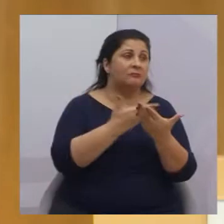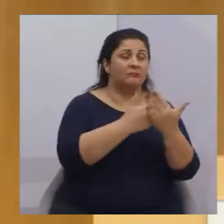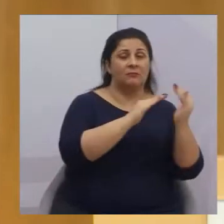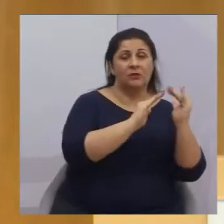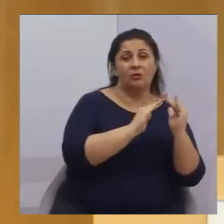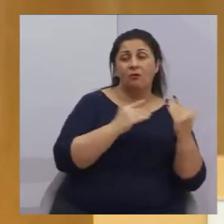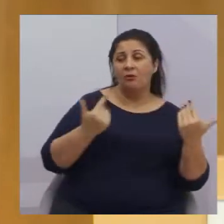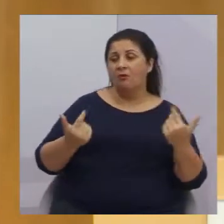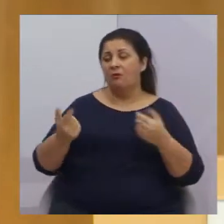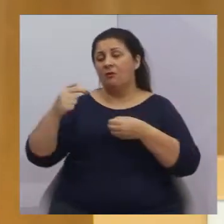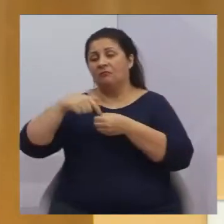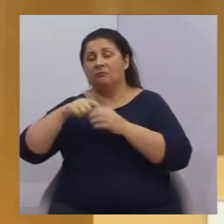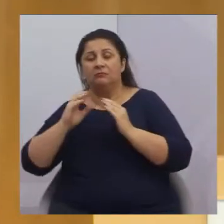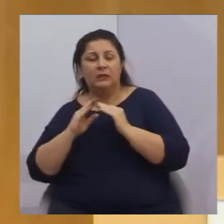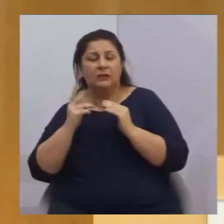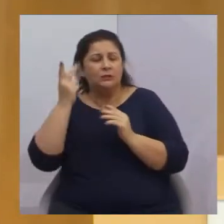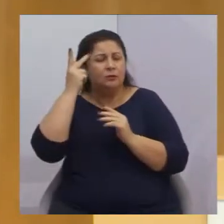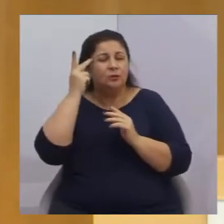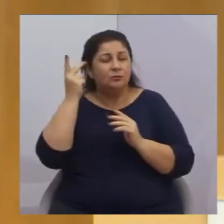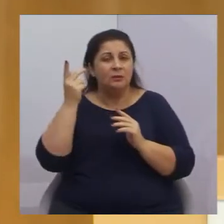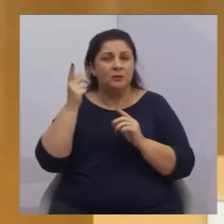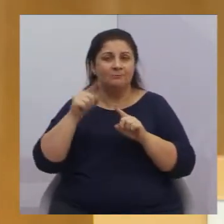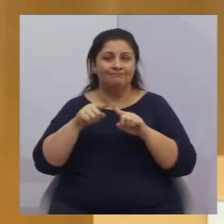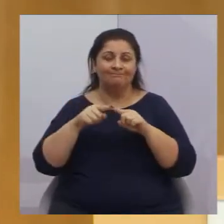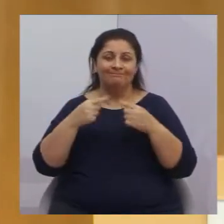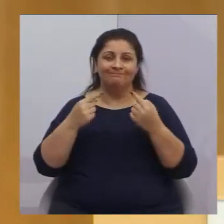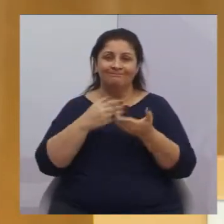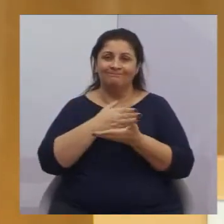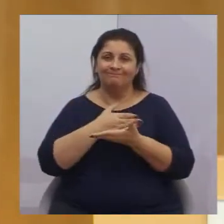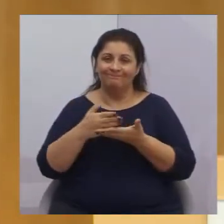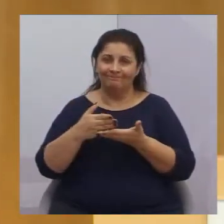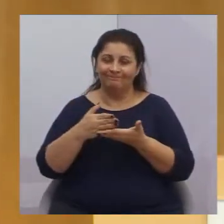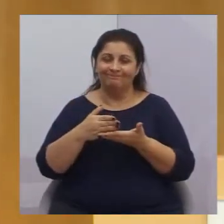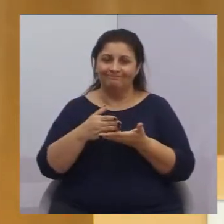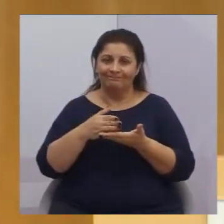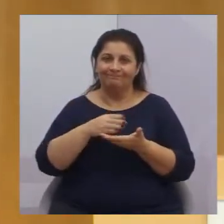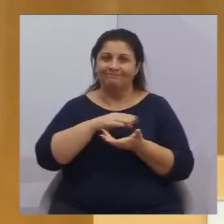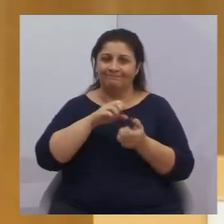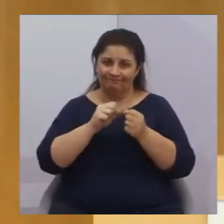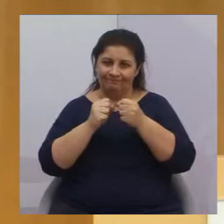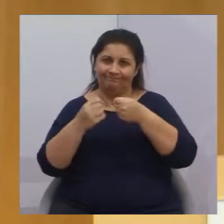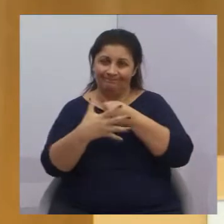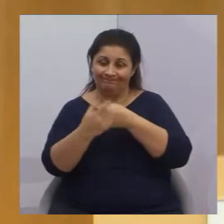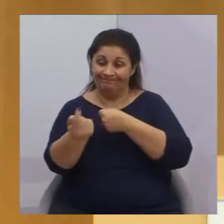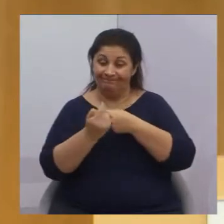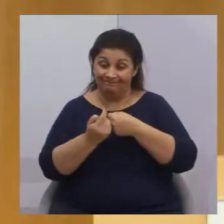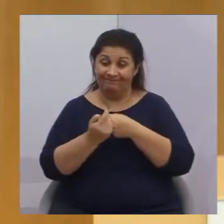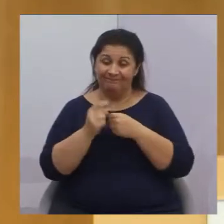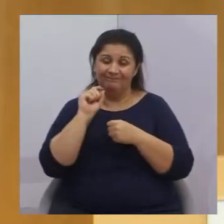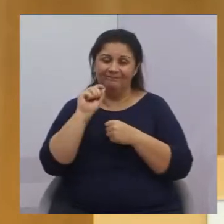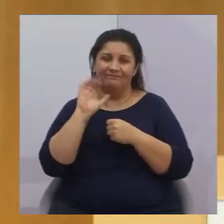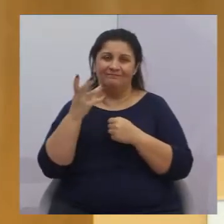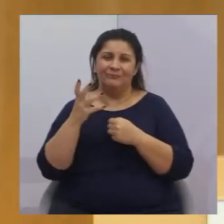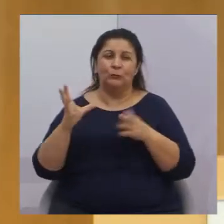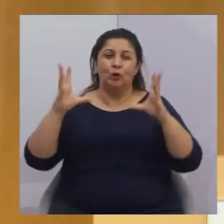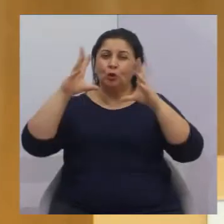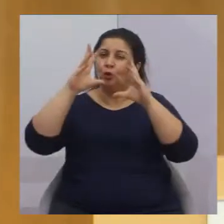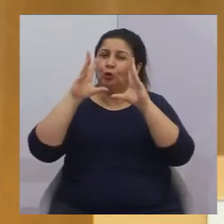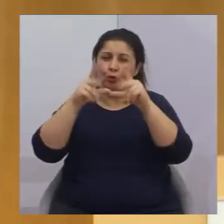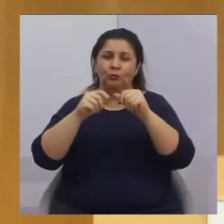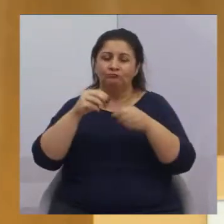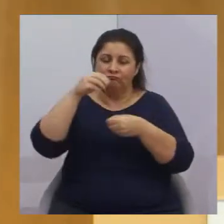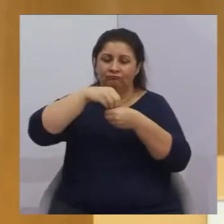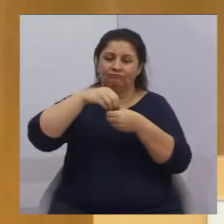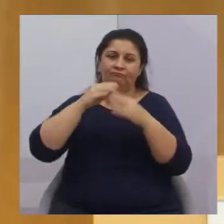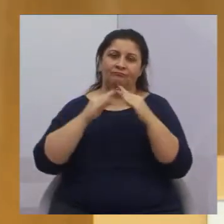mundo tem a sua rotina natural. Quando eles são acometidos por essa pandemia, as